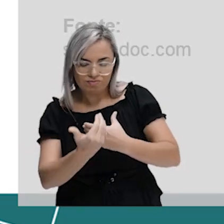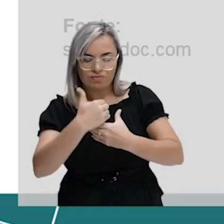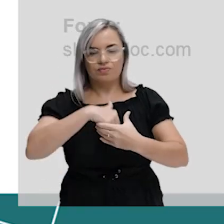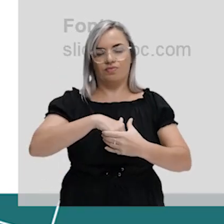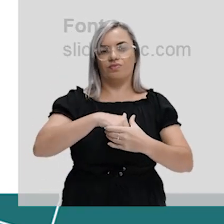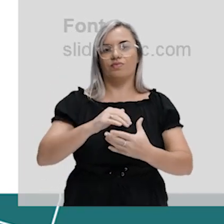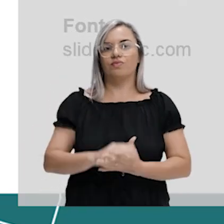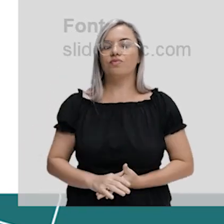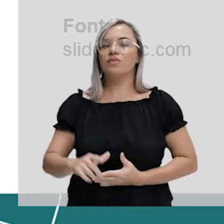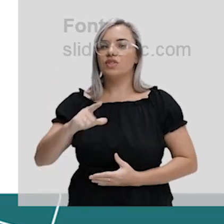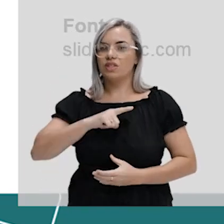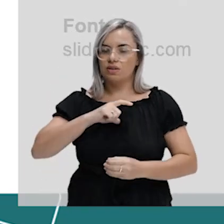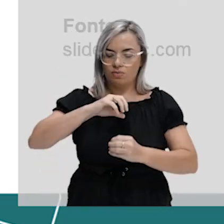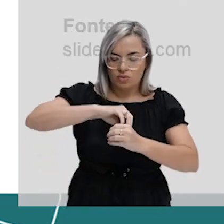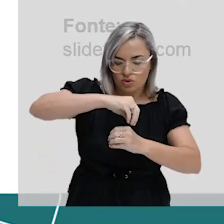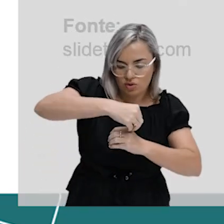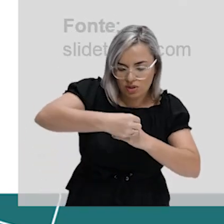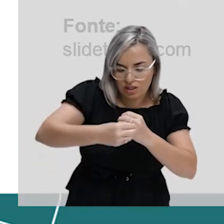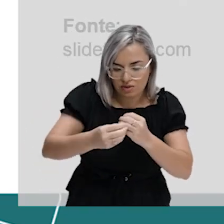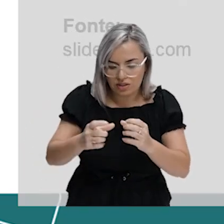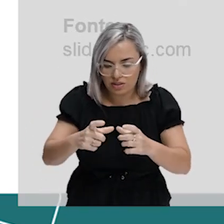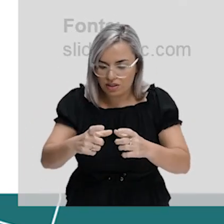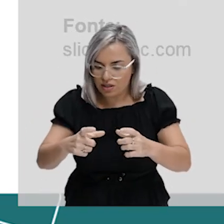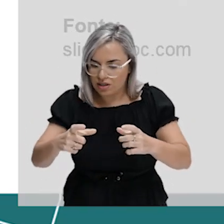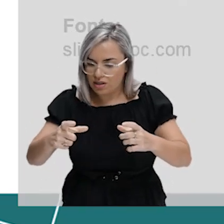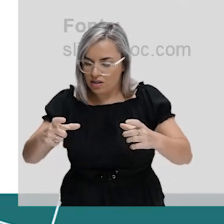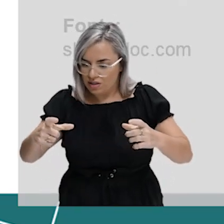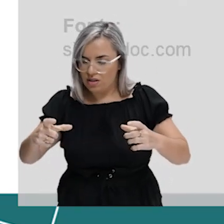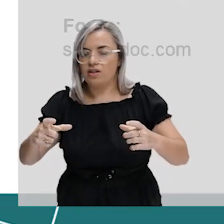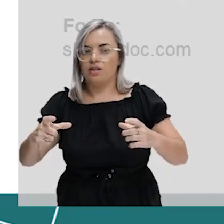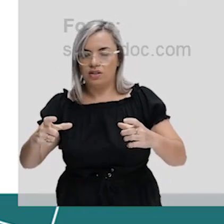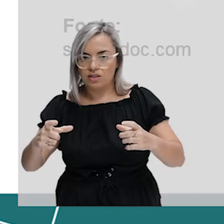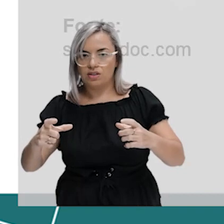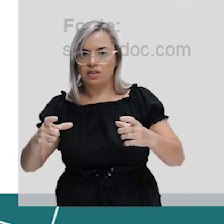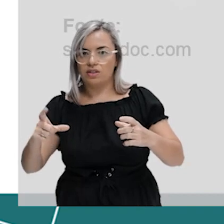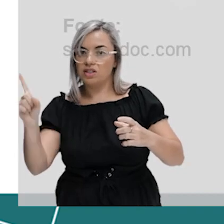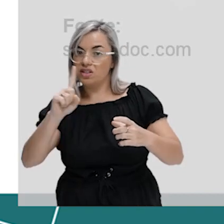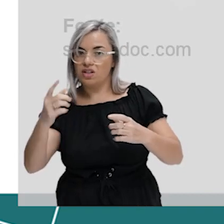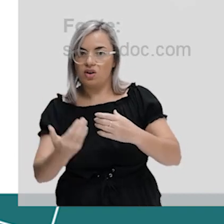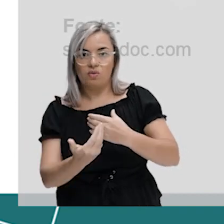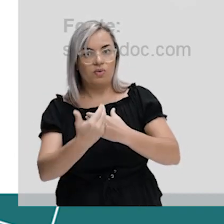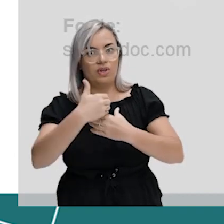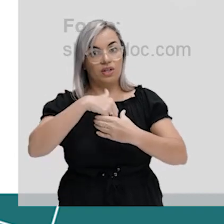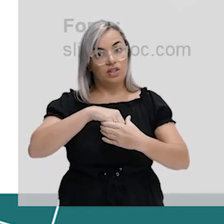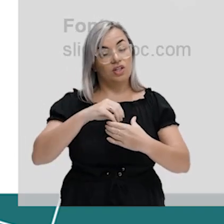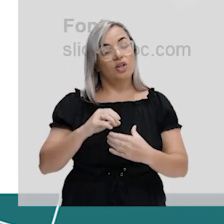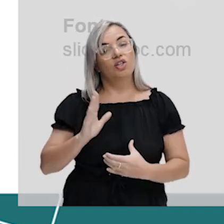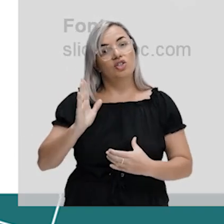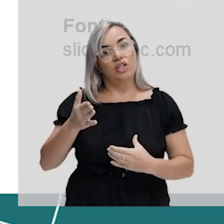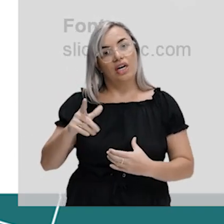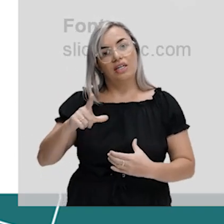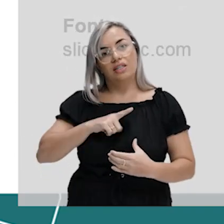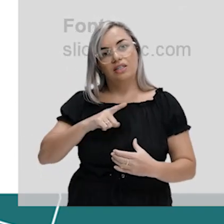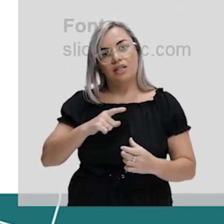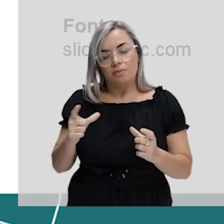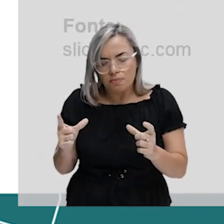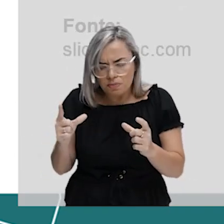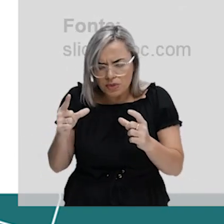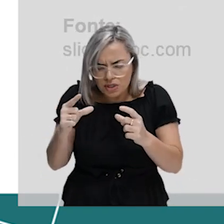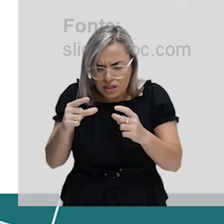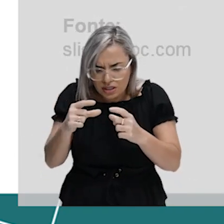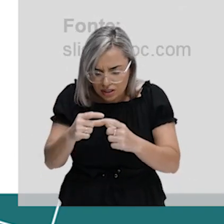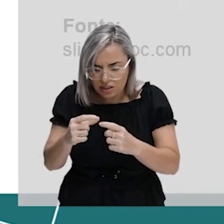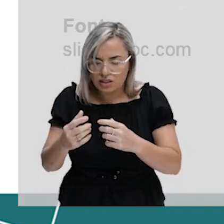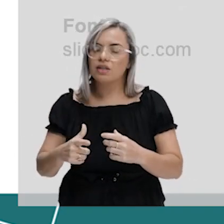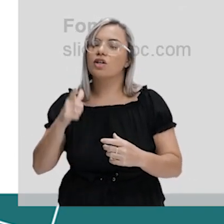moléculas grandes que não atravessam e existem moléculas pequenas que conseguem atravessar. Então, é mais ou menos nesse sentido.